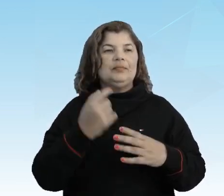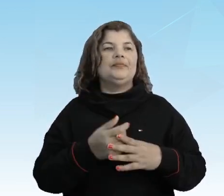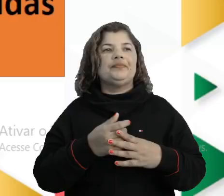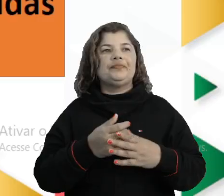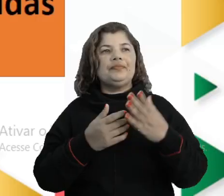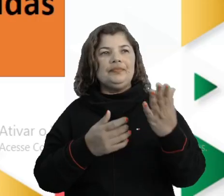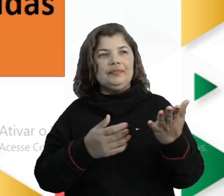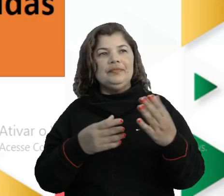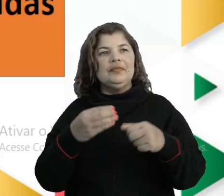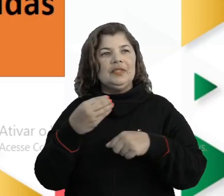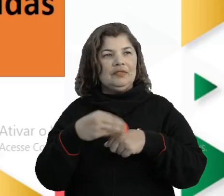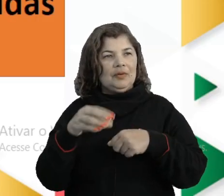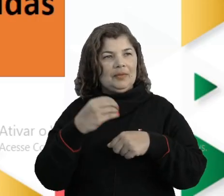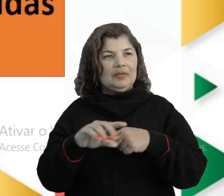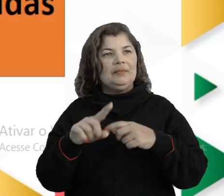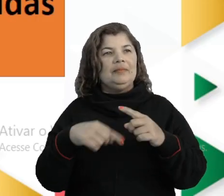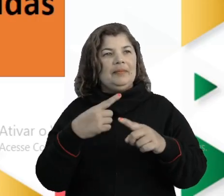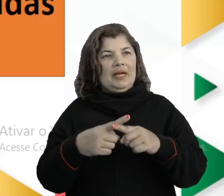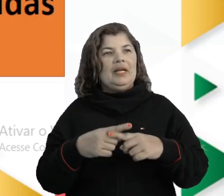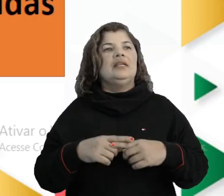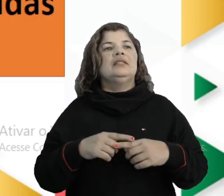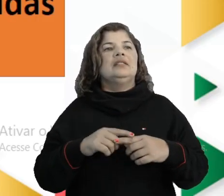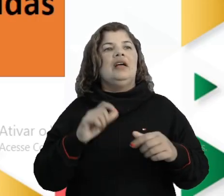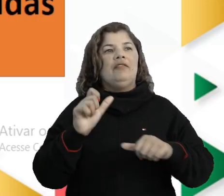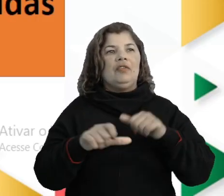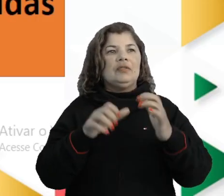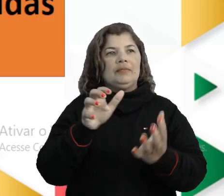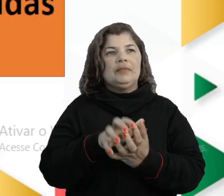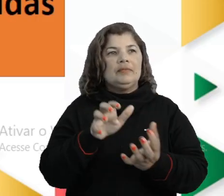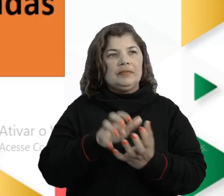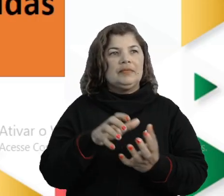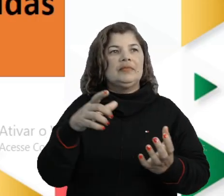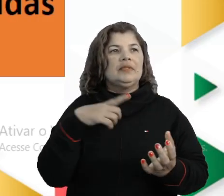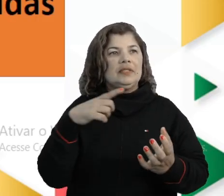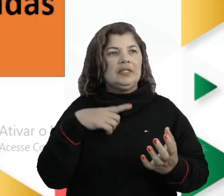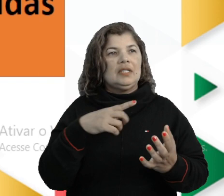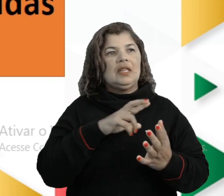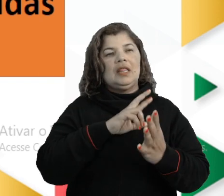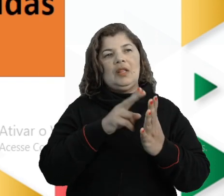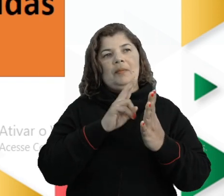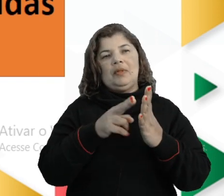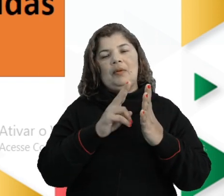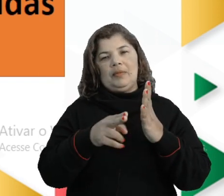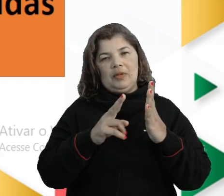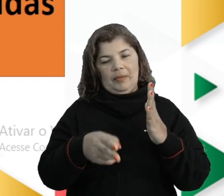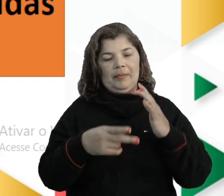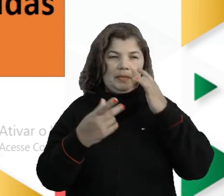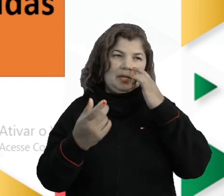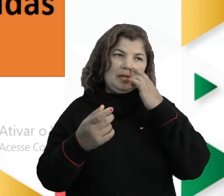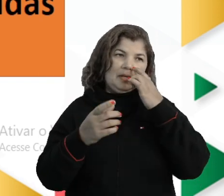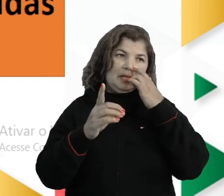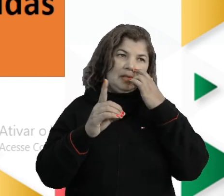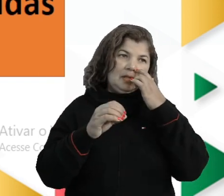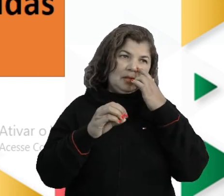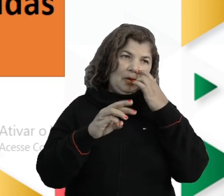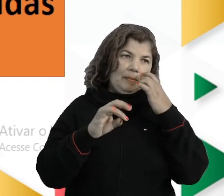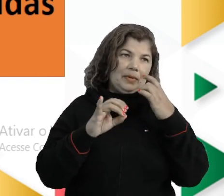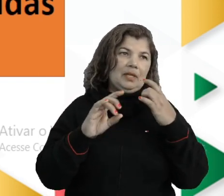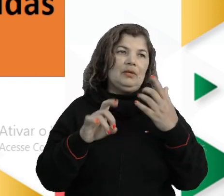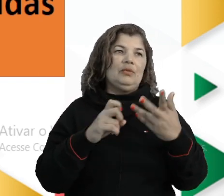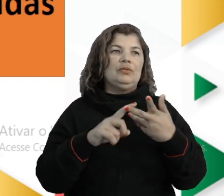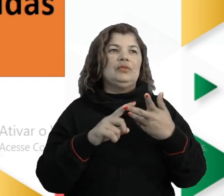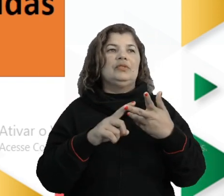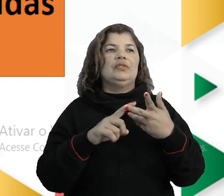mais informações. Veja só, a Revolução Pernambucana contou com os seguintes nomes como lideranças: Domingos José